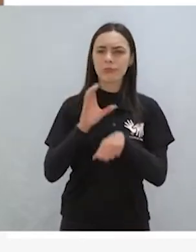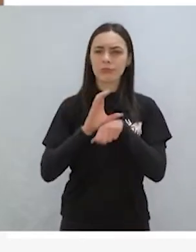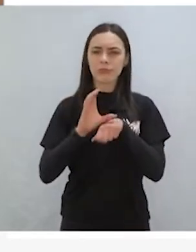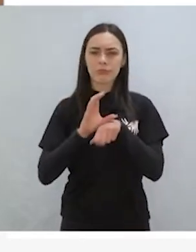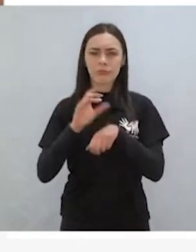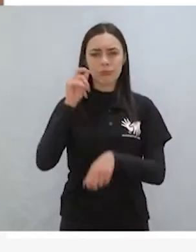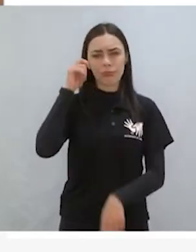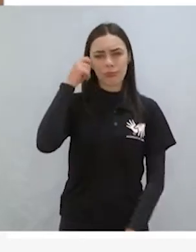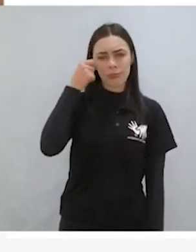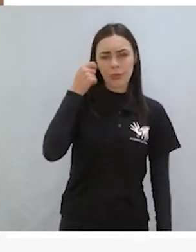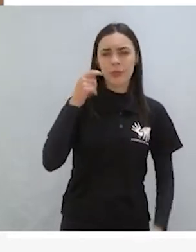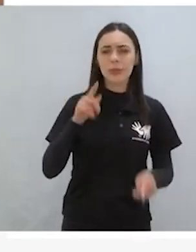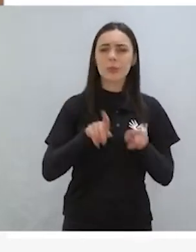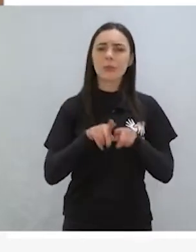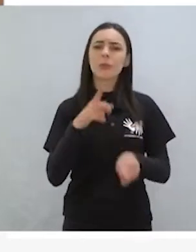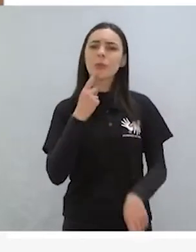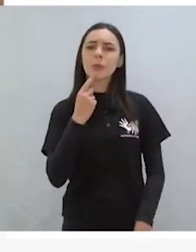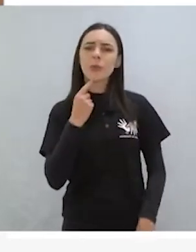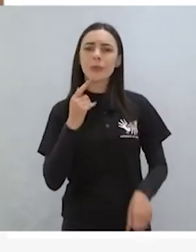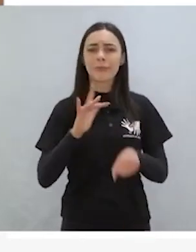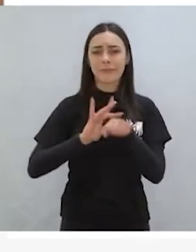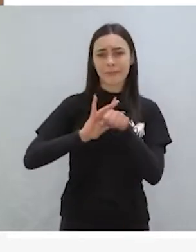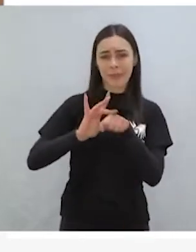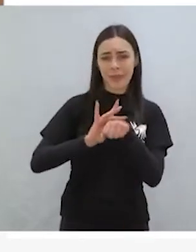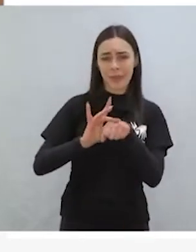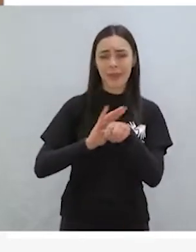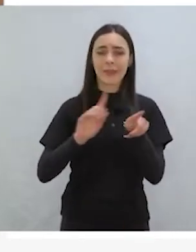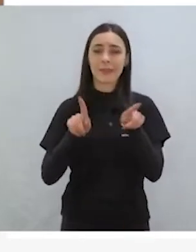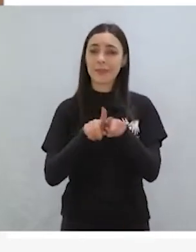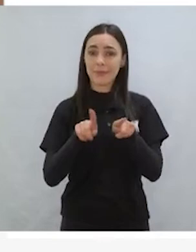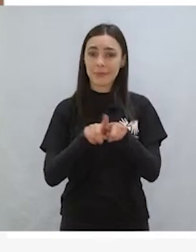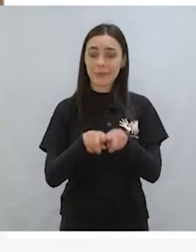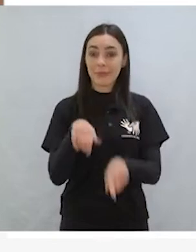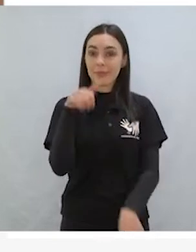morenas, as ruivas e as carecas.